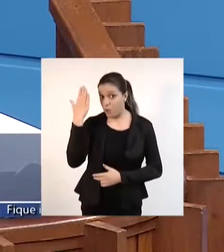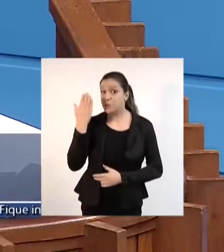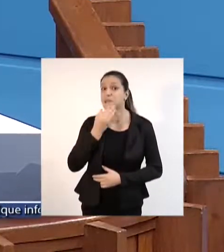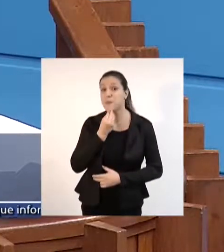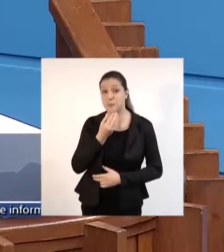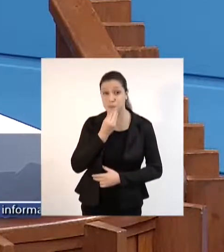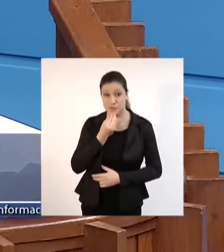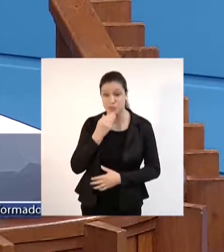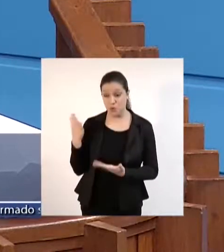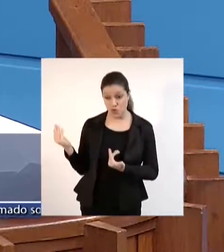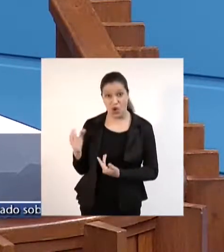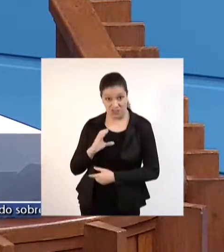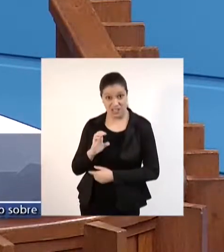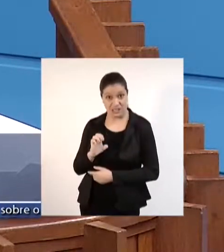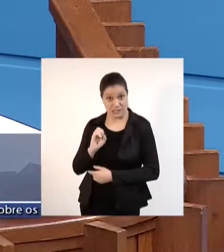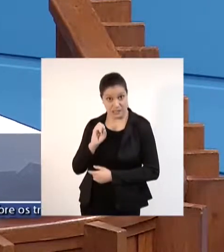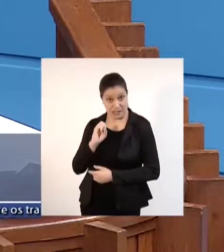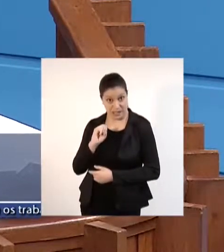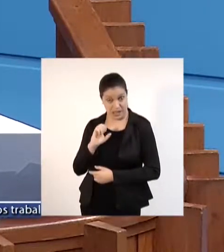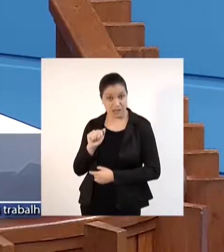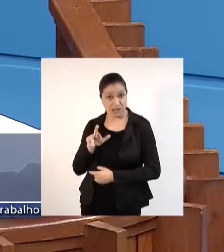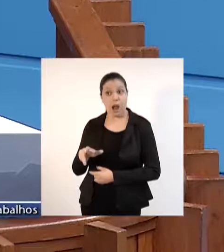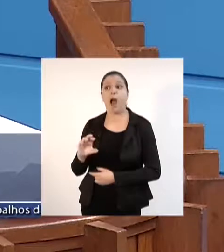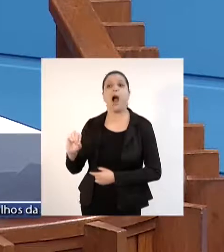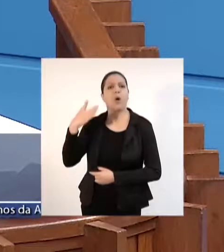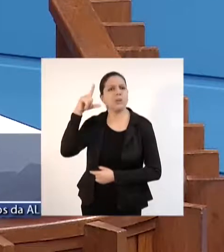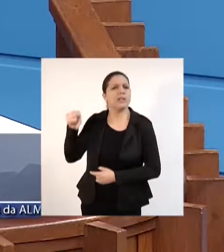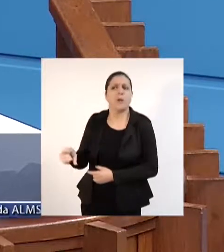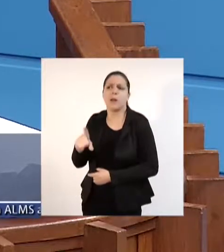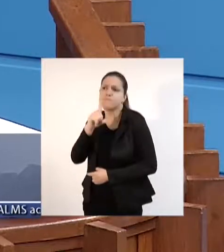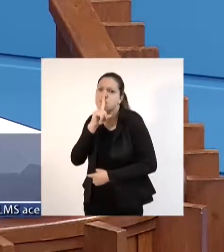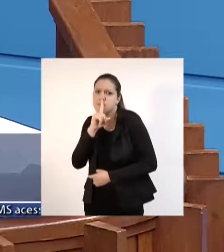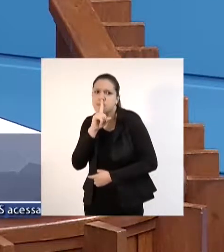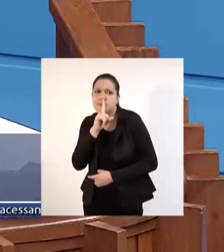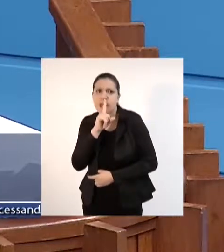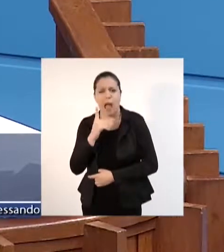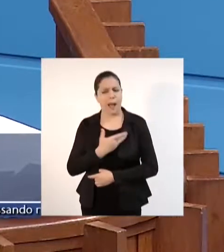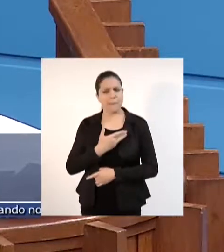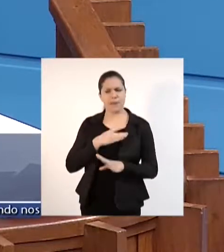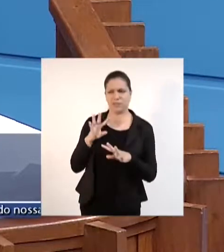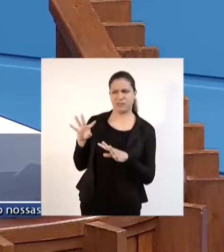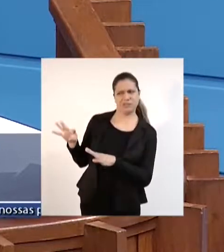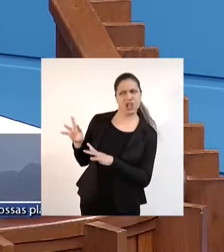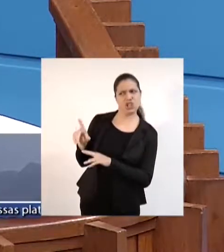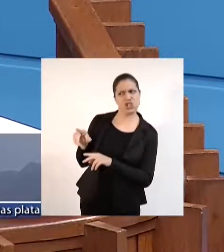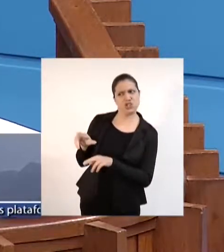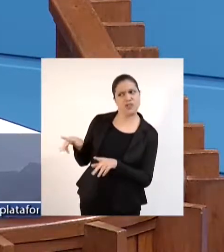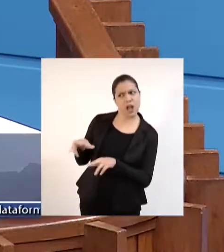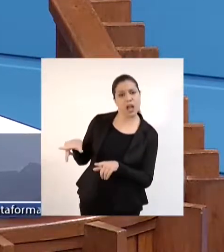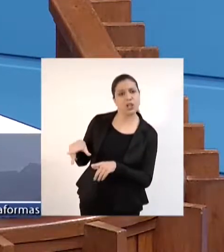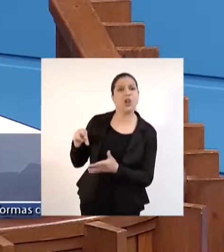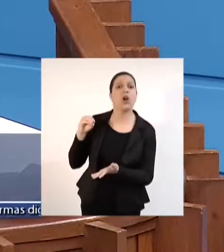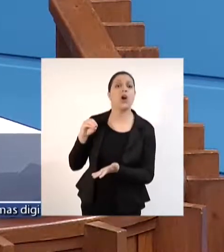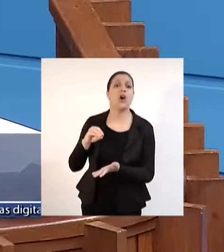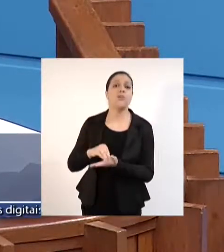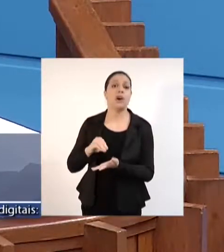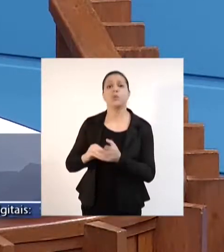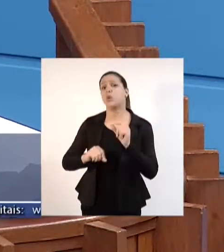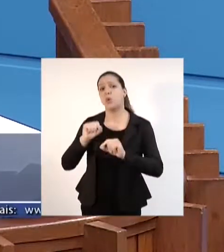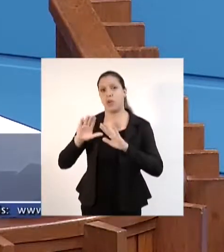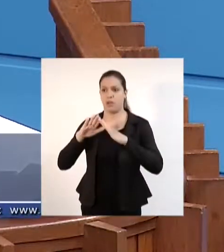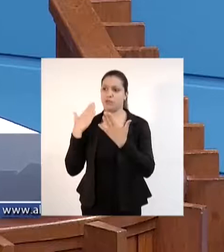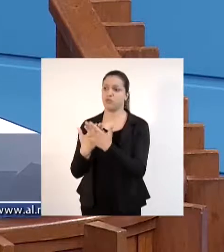quase gritantes para que a equipe da Escola Estadual Rui Barbosa prestasse atenção. Para lá, César não volta